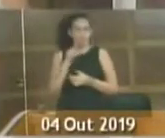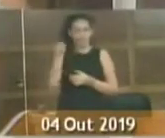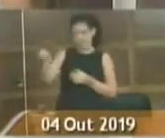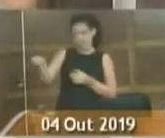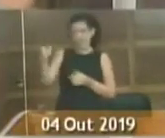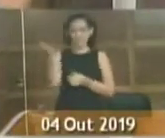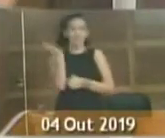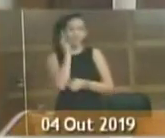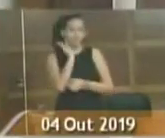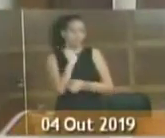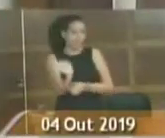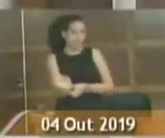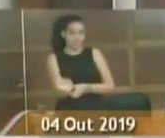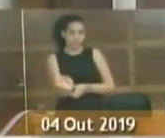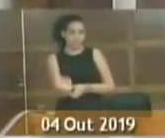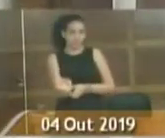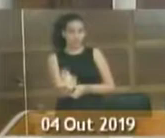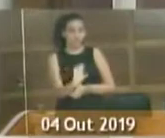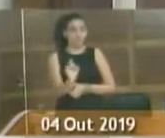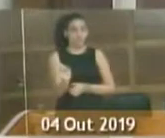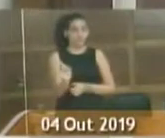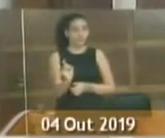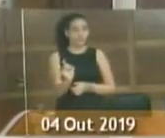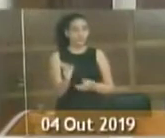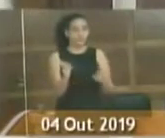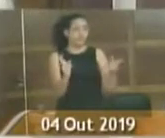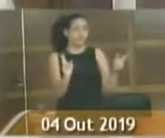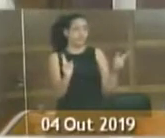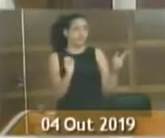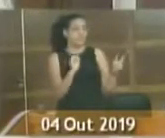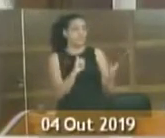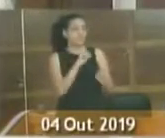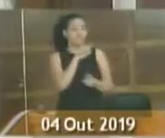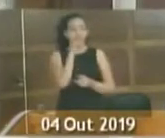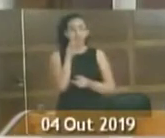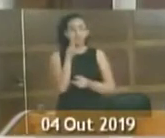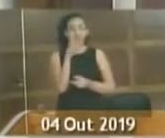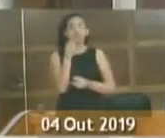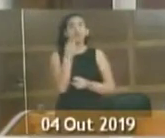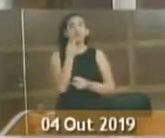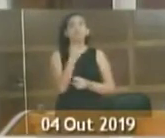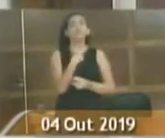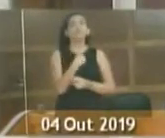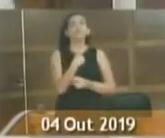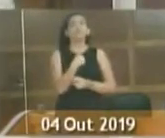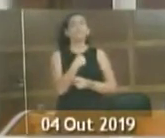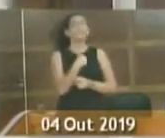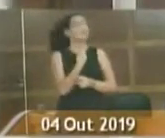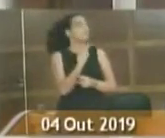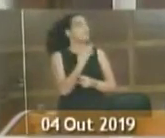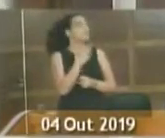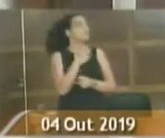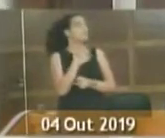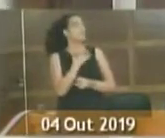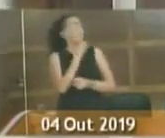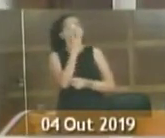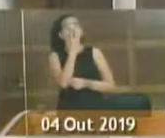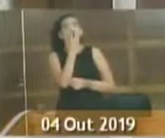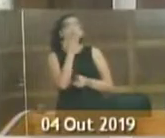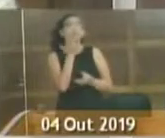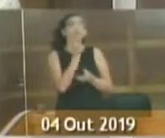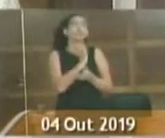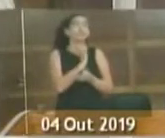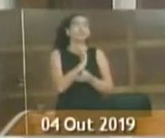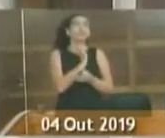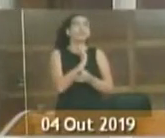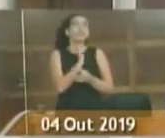cara não sabe nada. Não é isso. Da mesma forma que, se vocês pegarem agora e falarem assim para mim, fulano, o meu cachorro está com uma